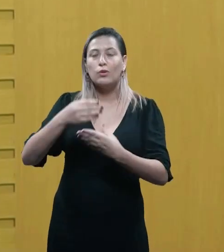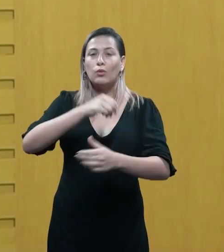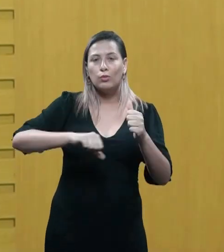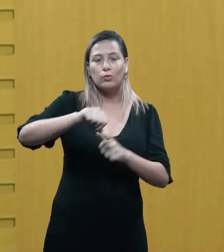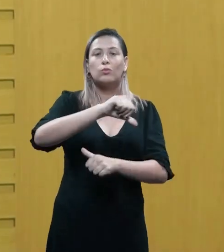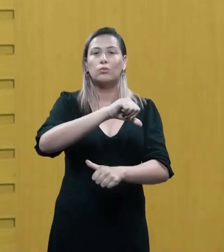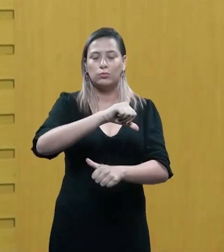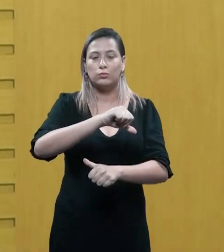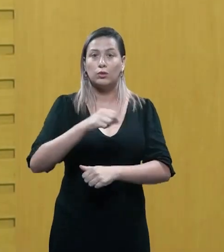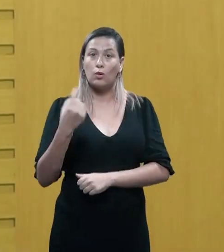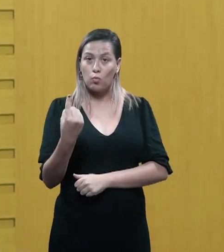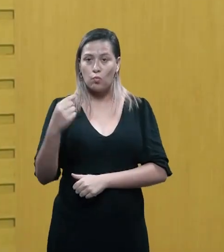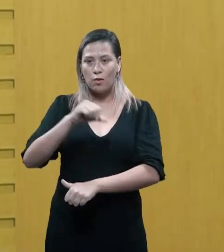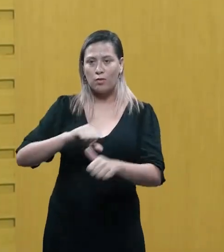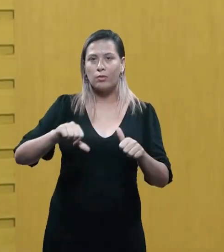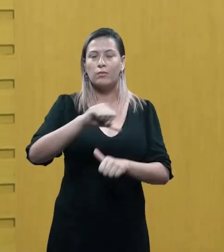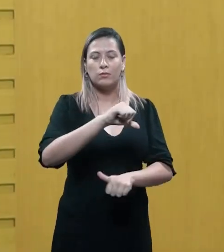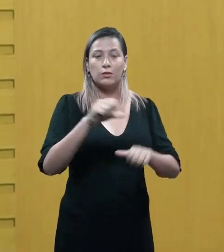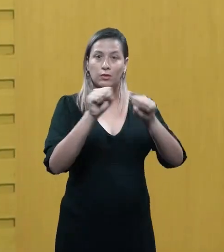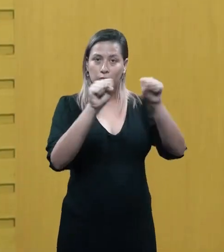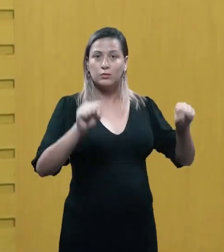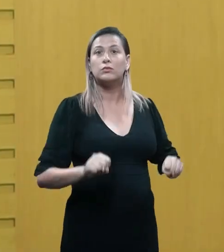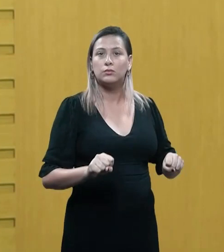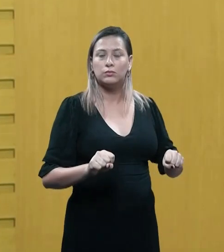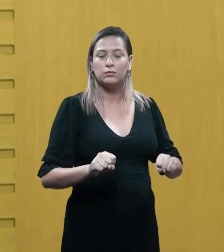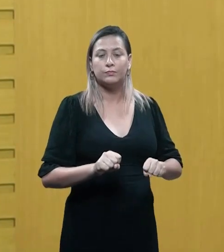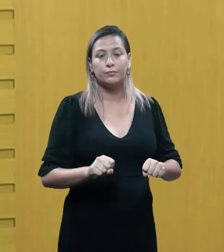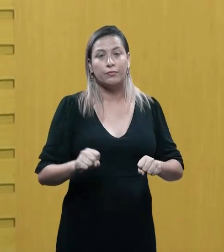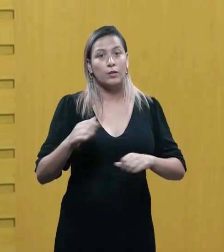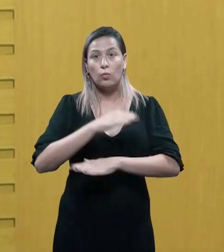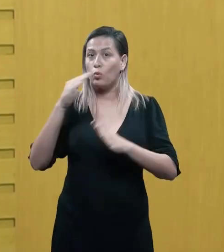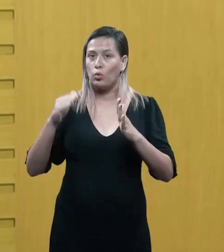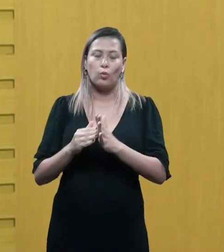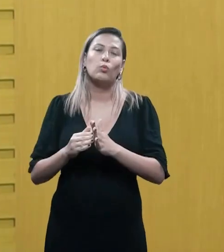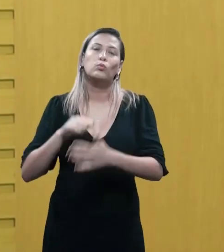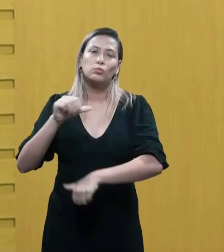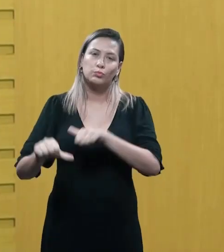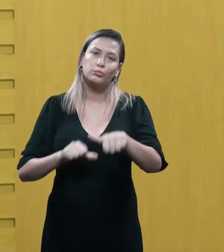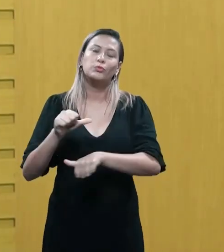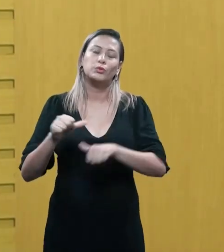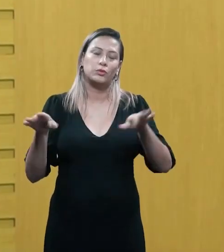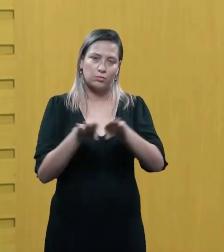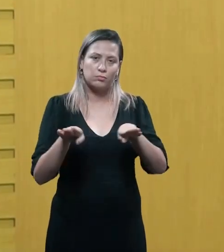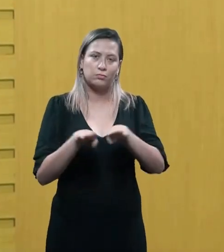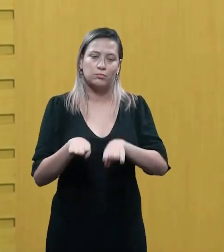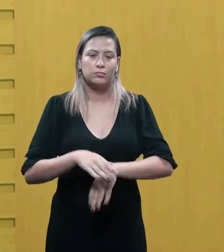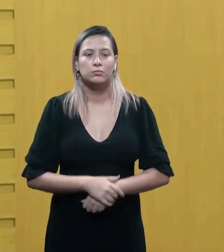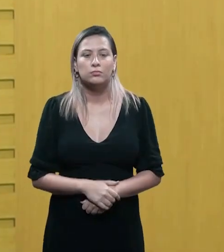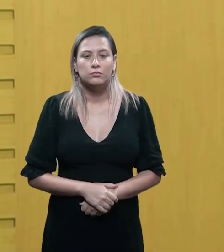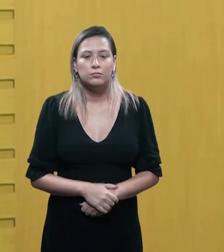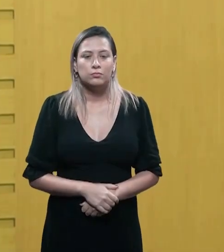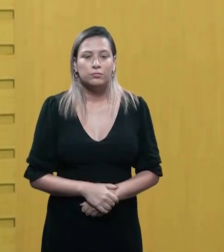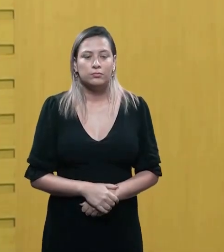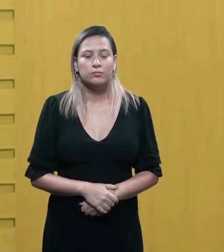do tarô, se você troca uma parte desse sistema, certo? Todo esse sistema vai